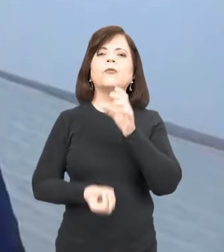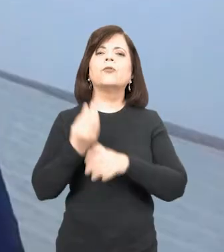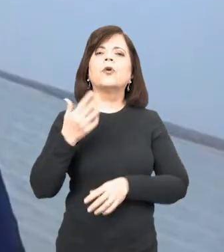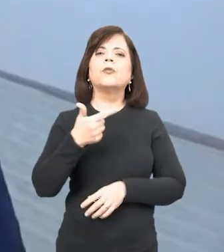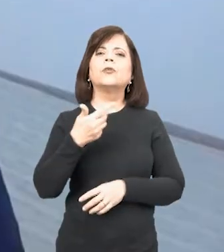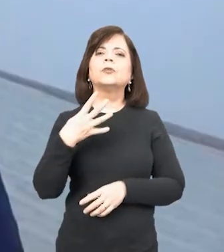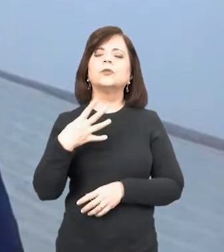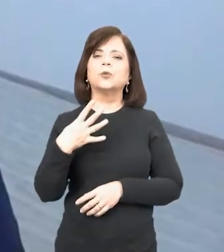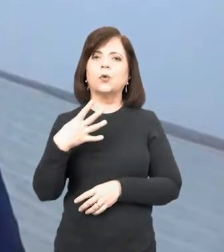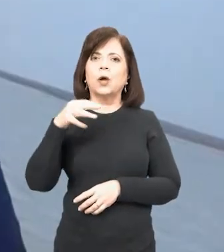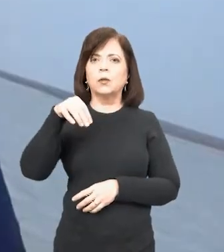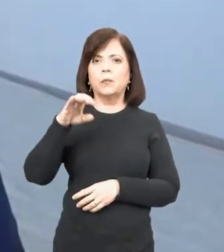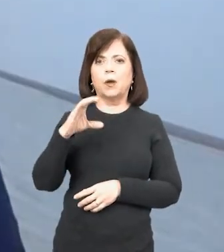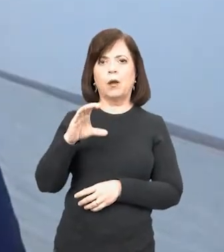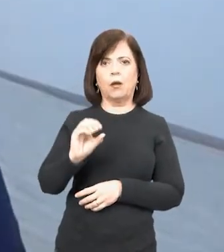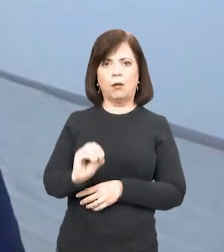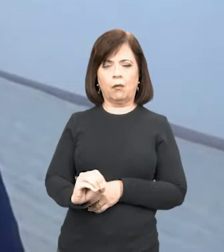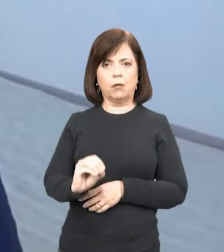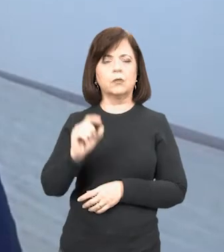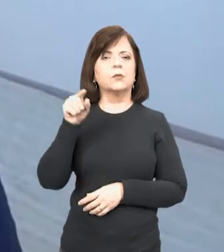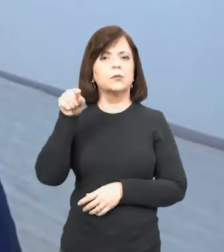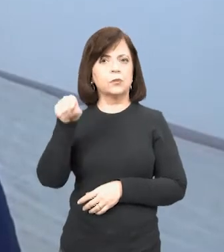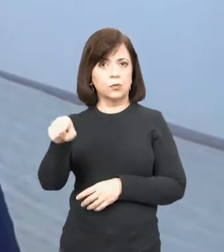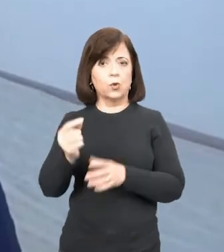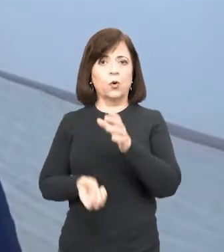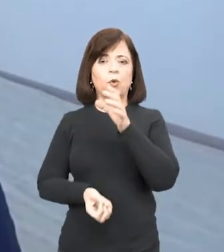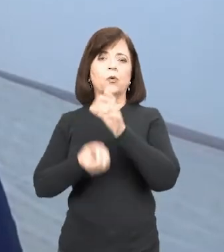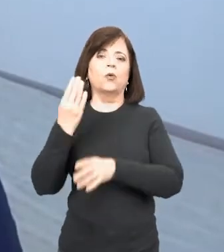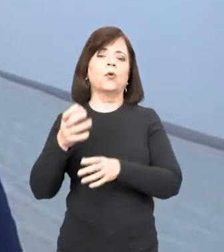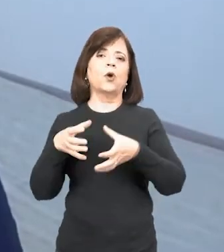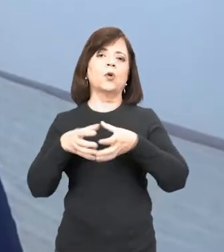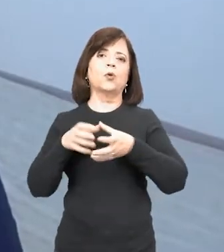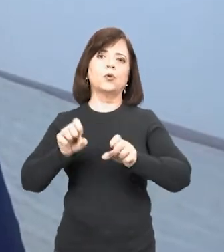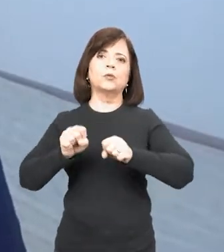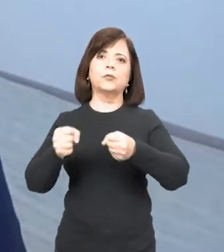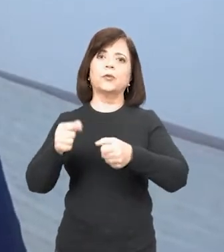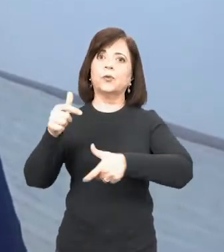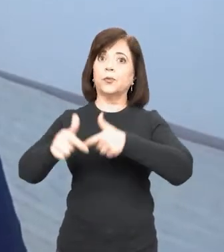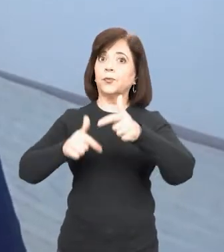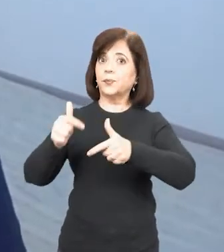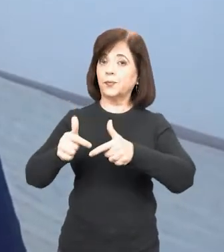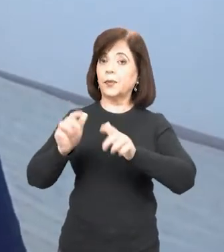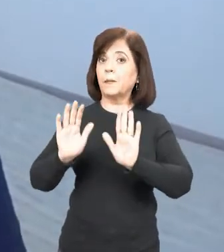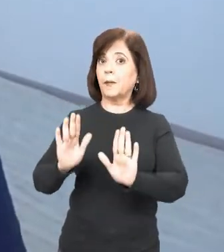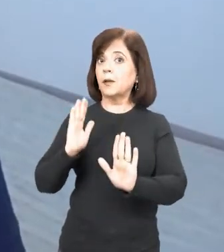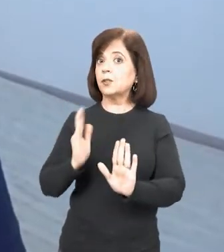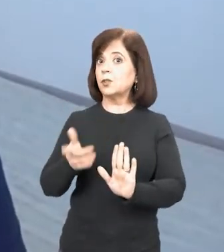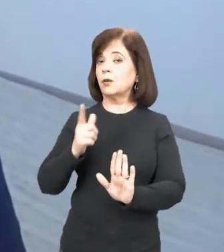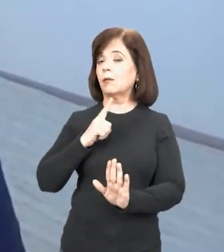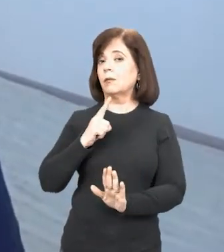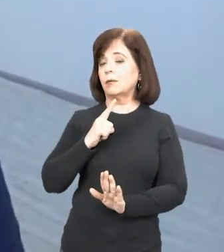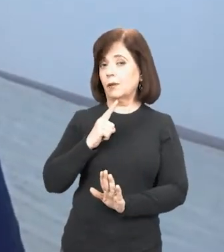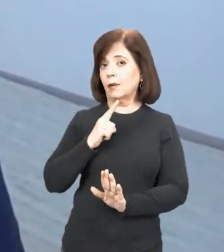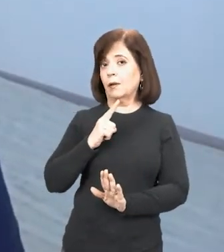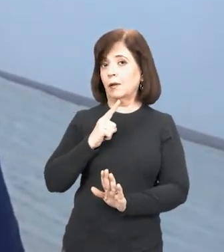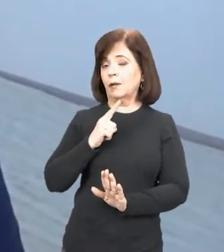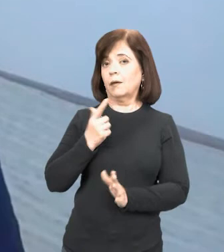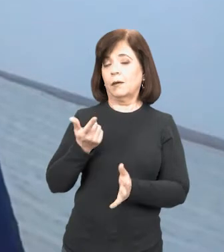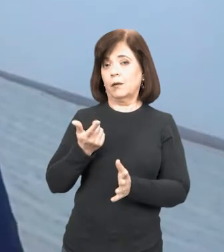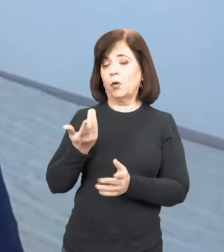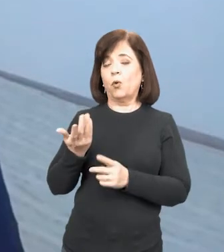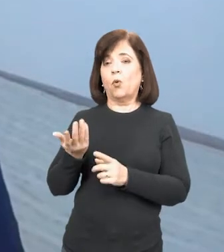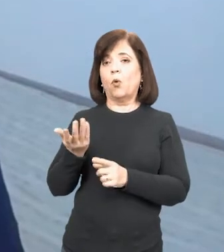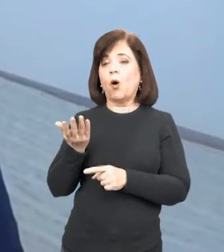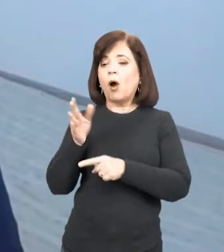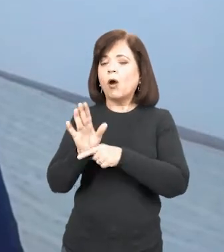março, um pouco antes do grande feriado que foi, né, estabelecido pelo governo do estado, mas a gente já tem, sob,